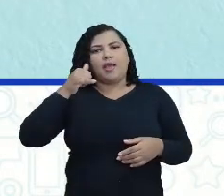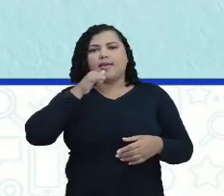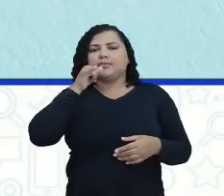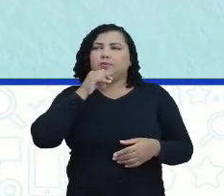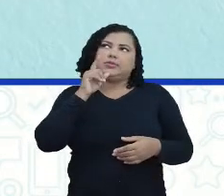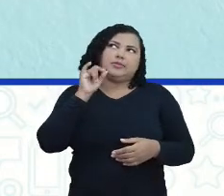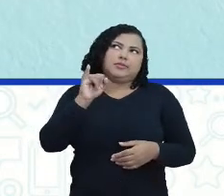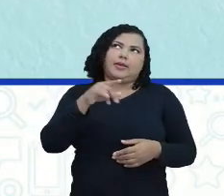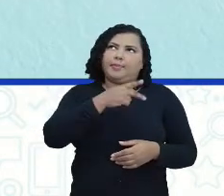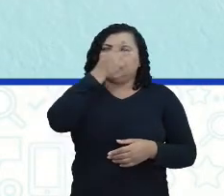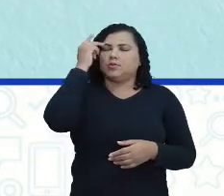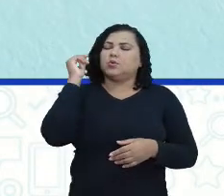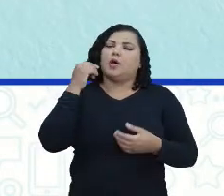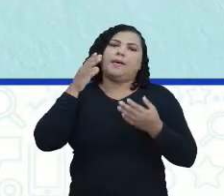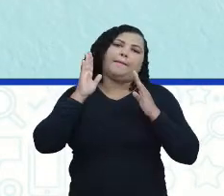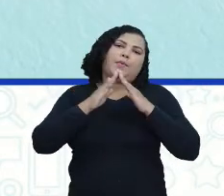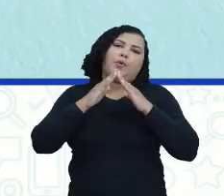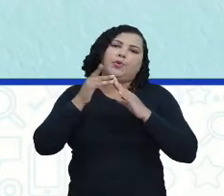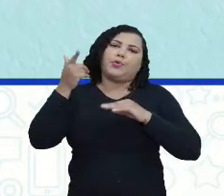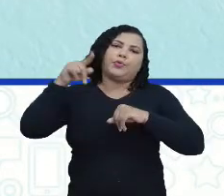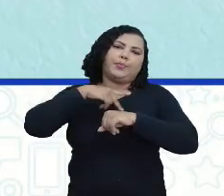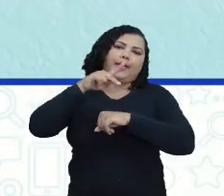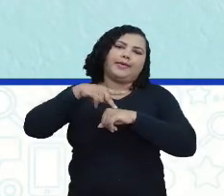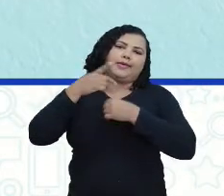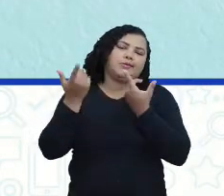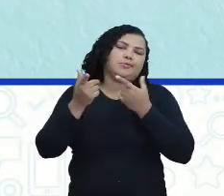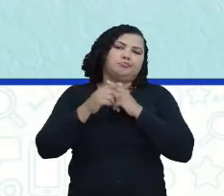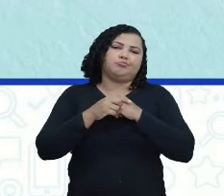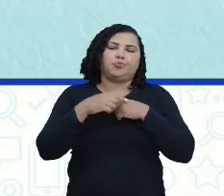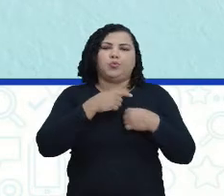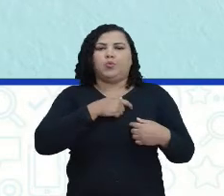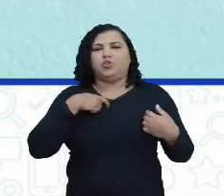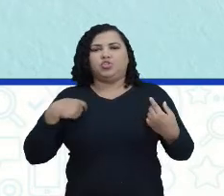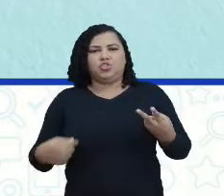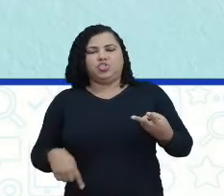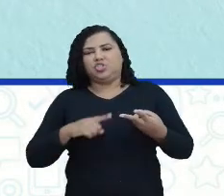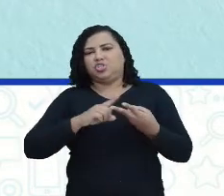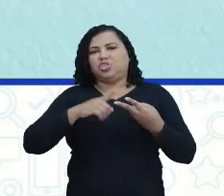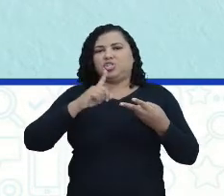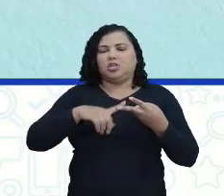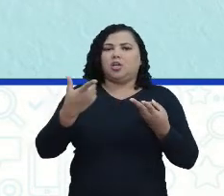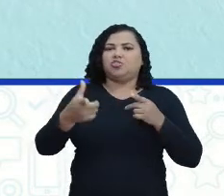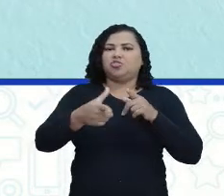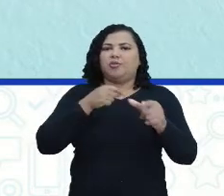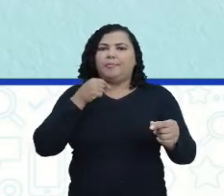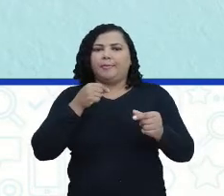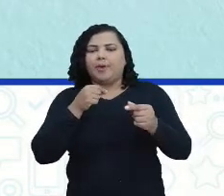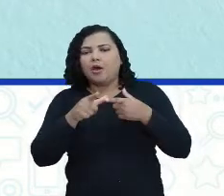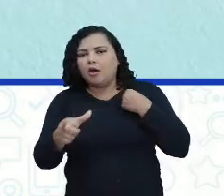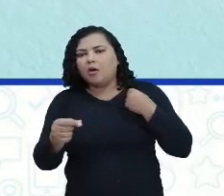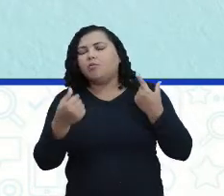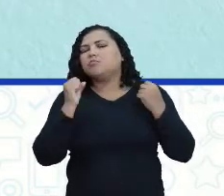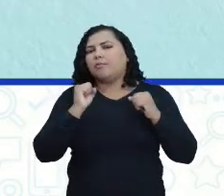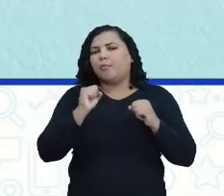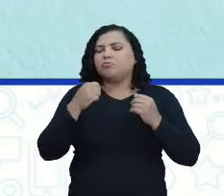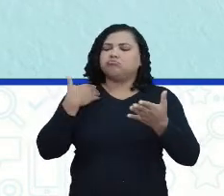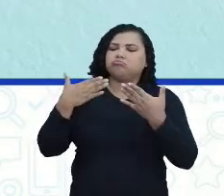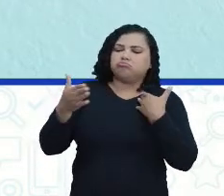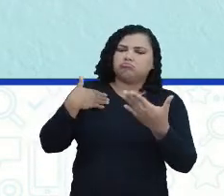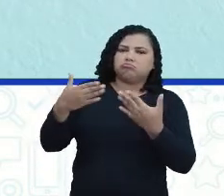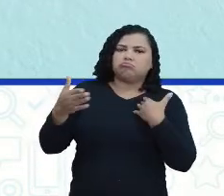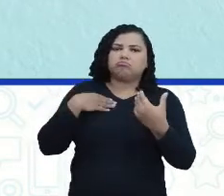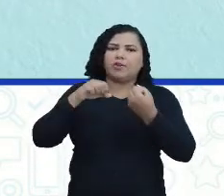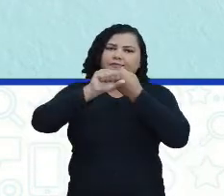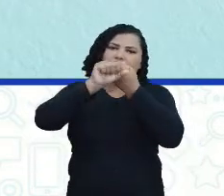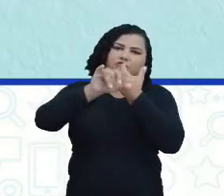Japão, por exemplo. Ele permite que faça videoconferências, transmite arquivos, converse pelo chat. Em